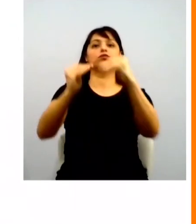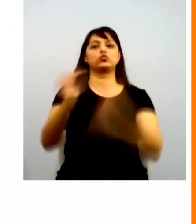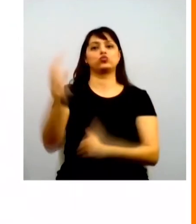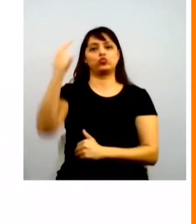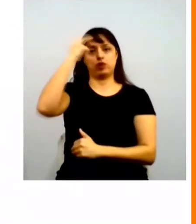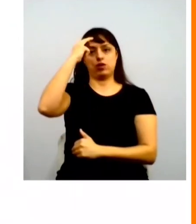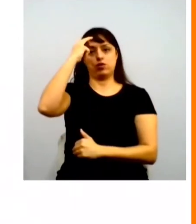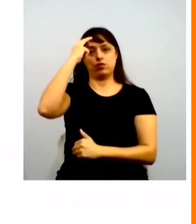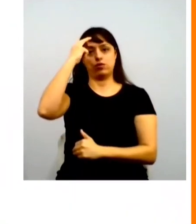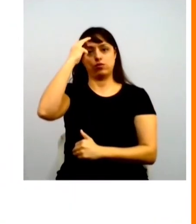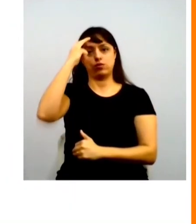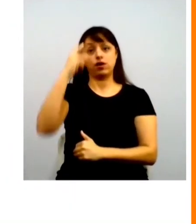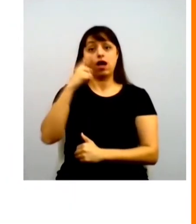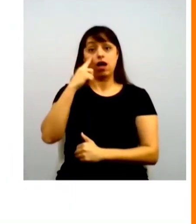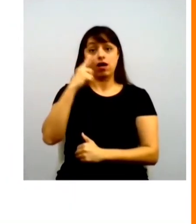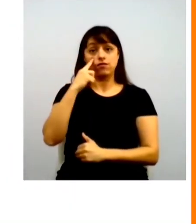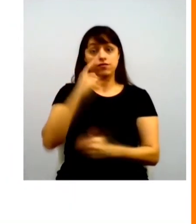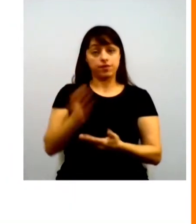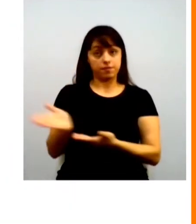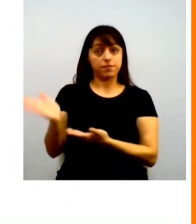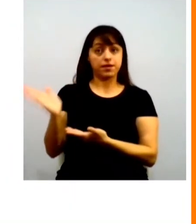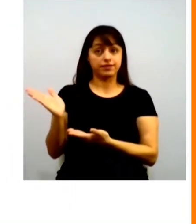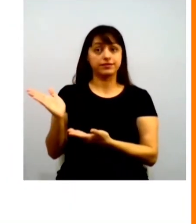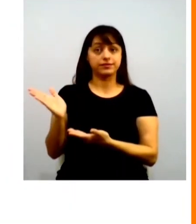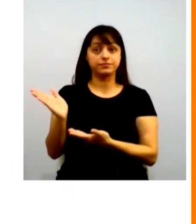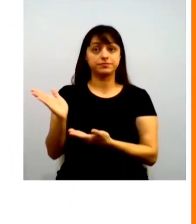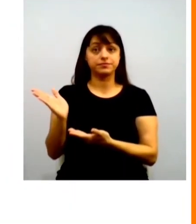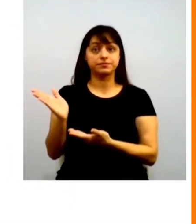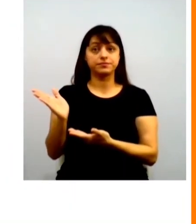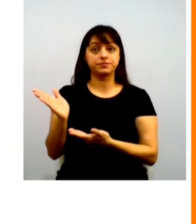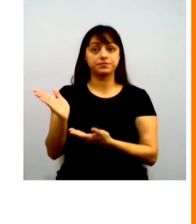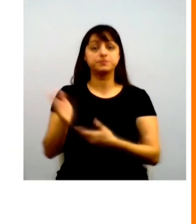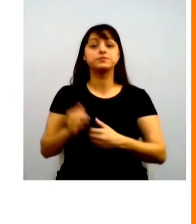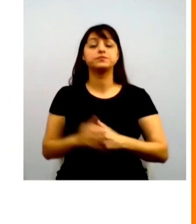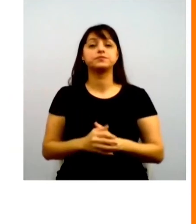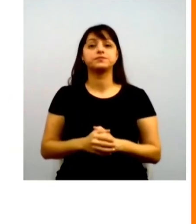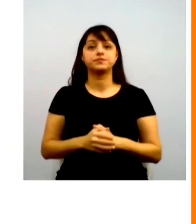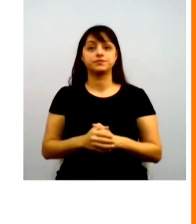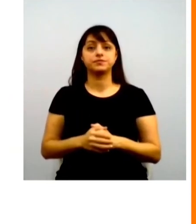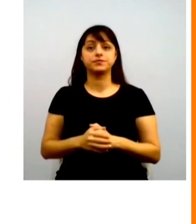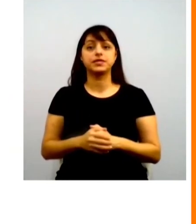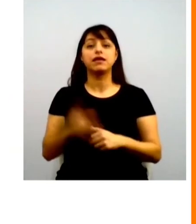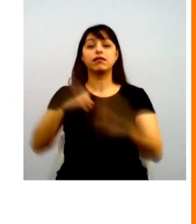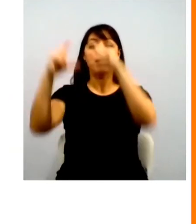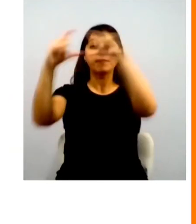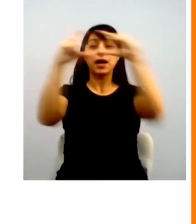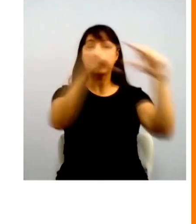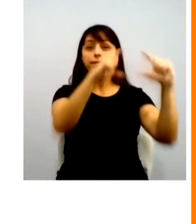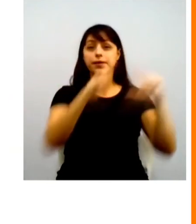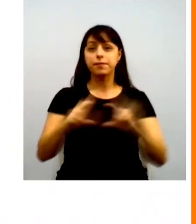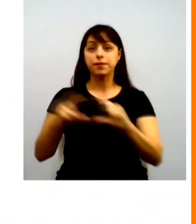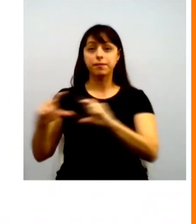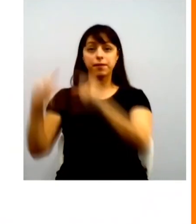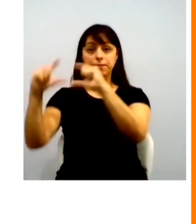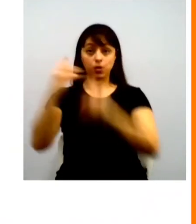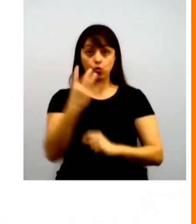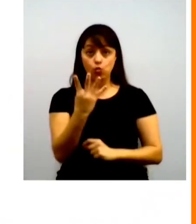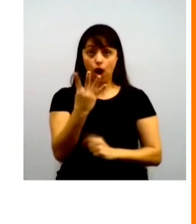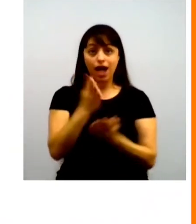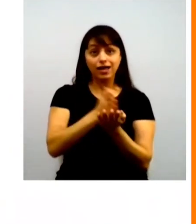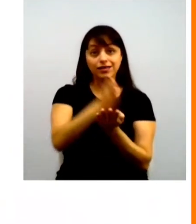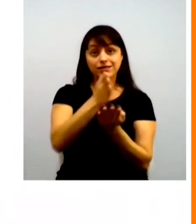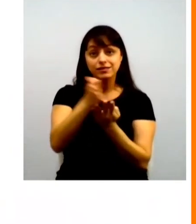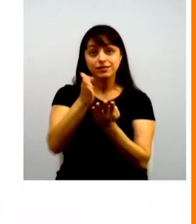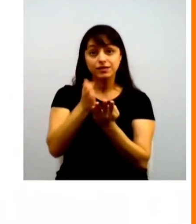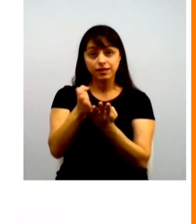imagem. Estas quatro confluências quer dizer a variedade de confluências, não é a cultura do Desenvolução